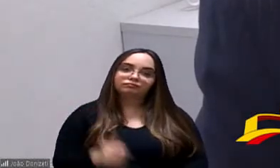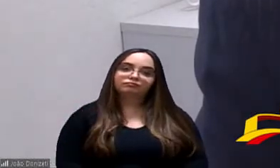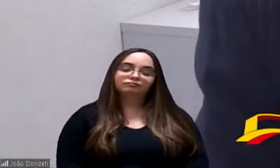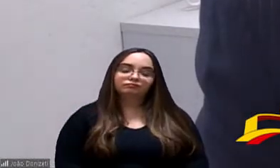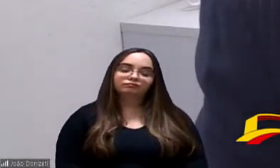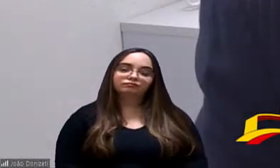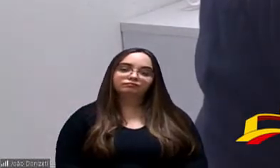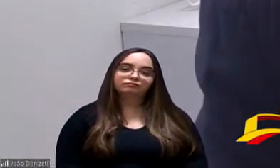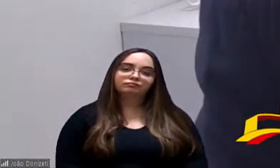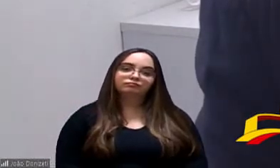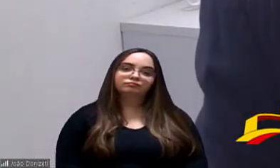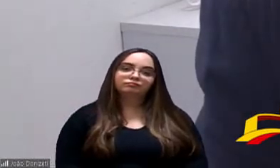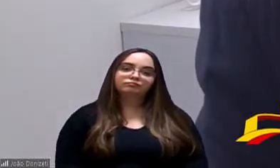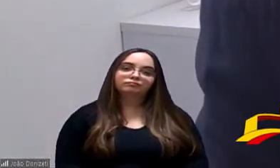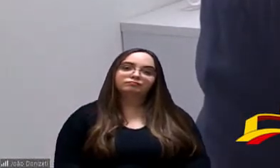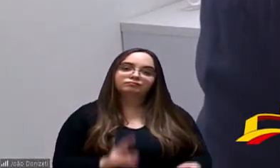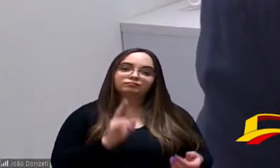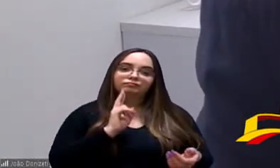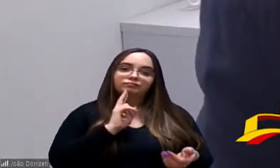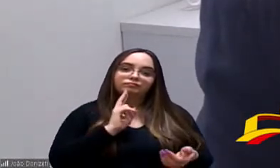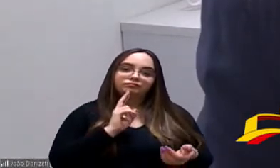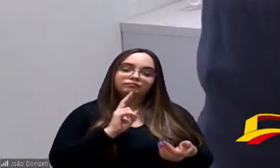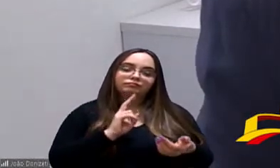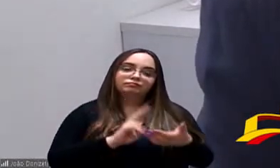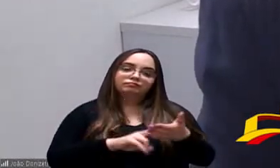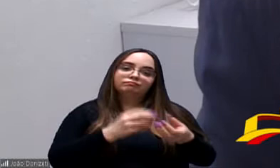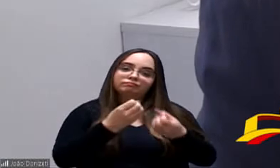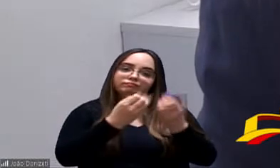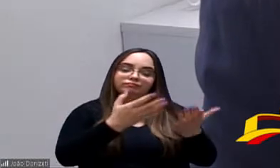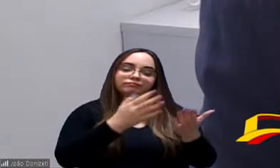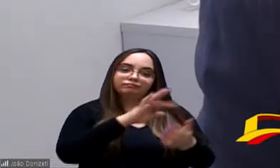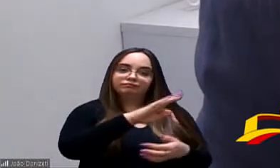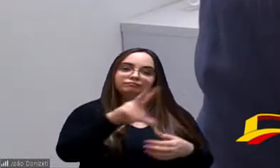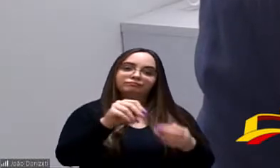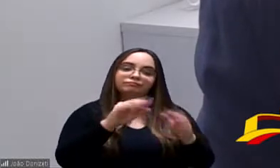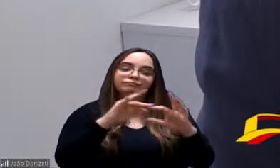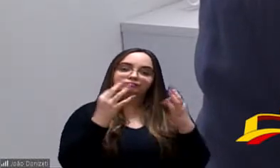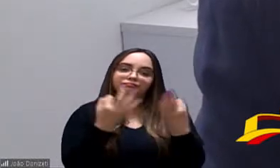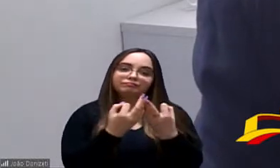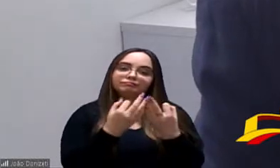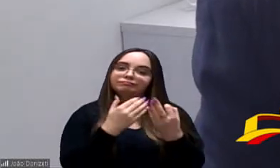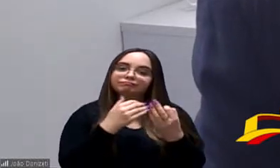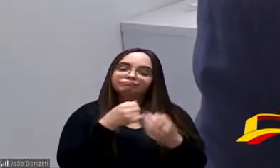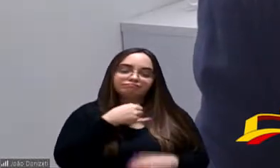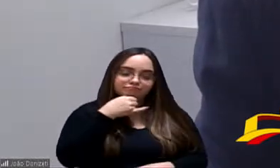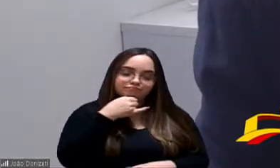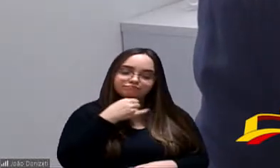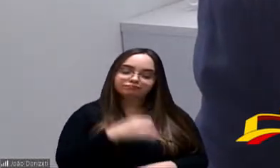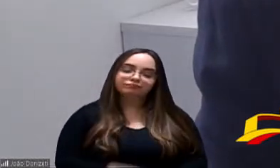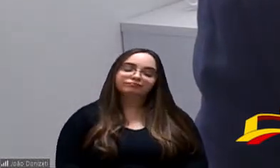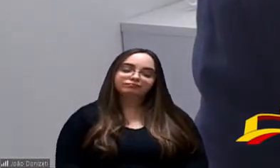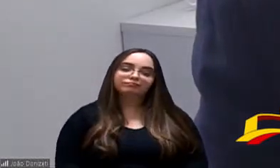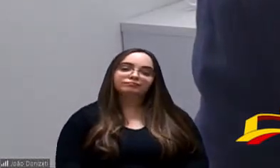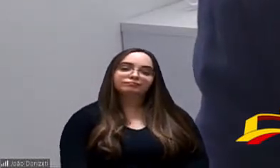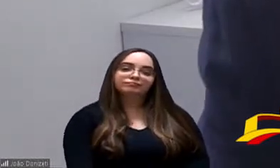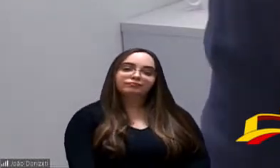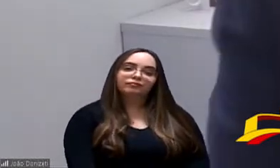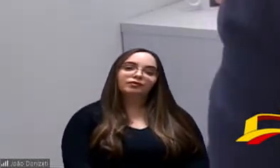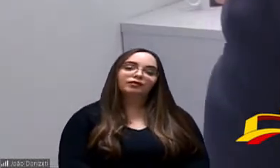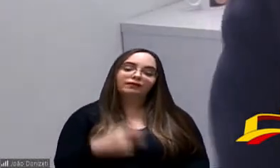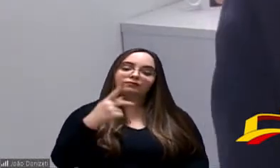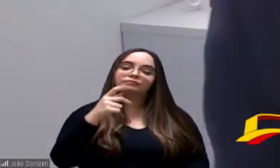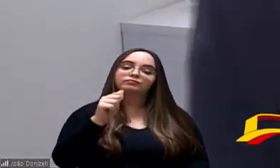em ofício aos familiares enlutados. Salutações, vereador João Donizete Silvestre. O Paulo